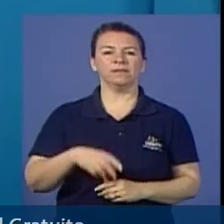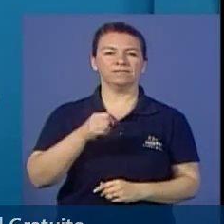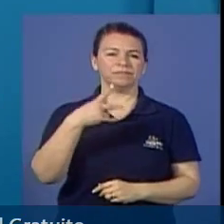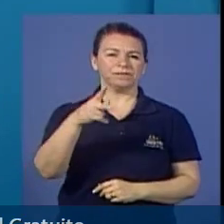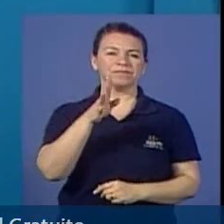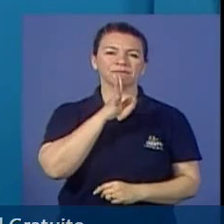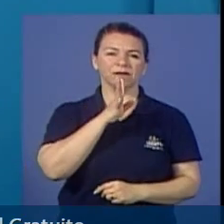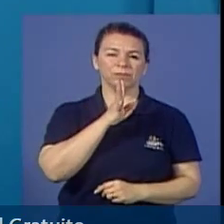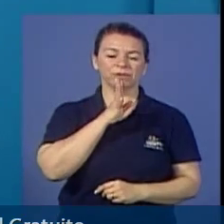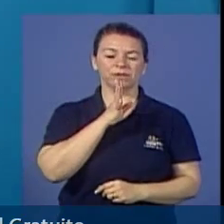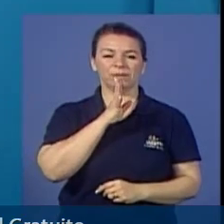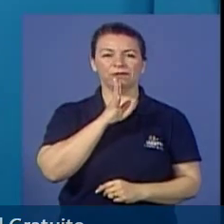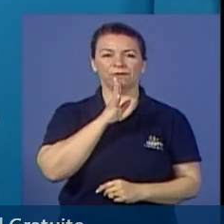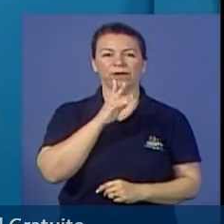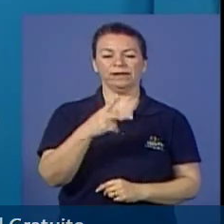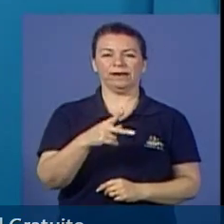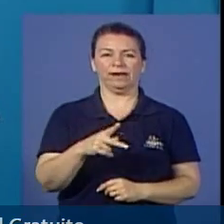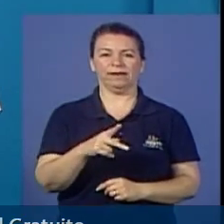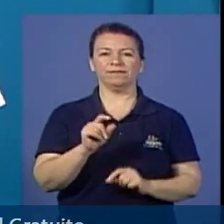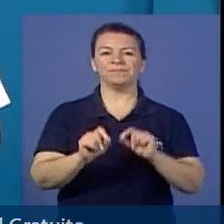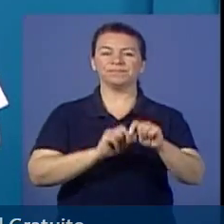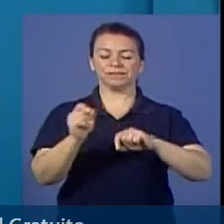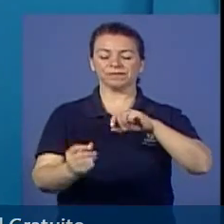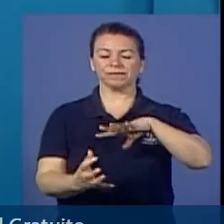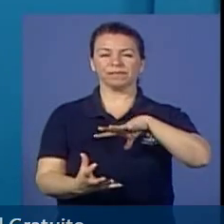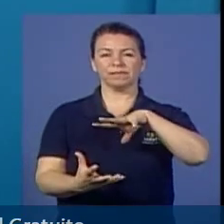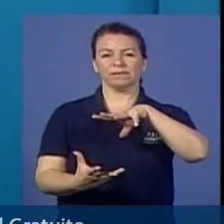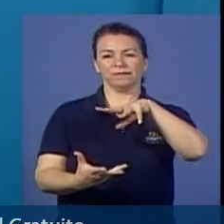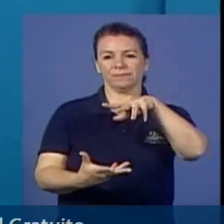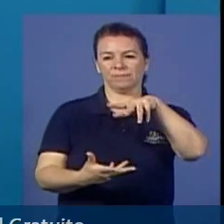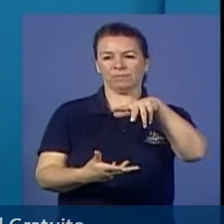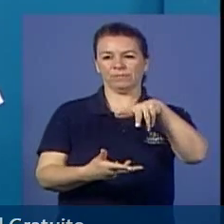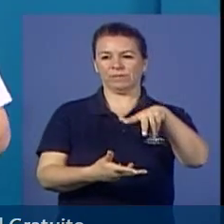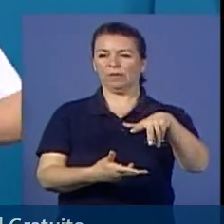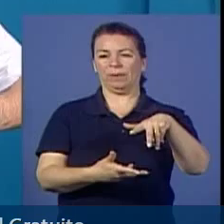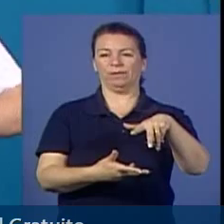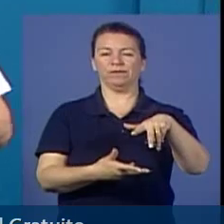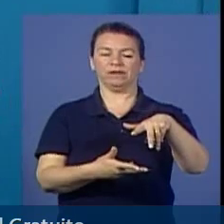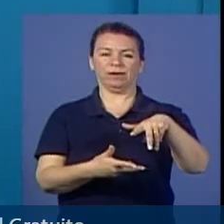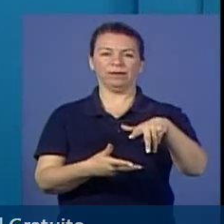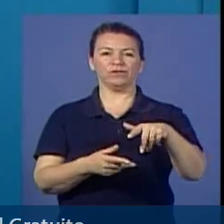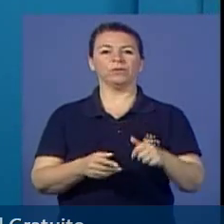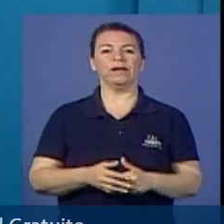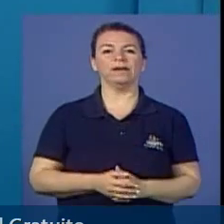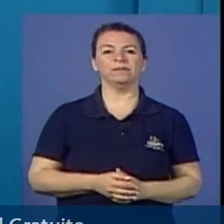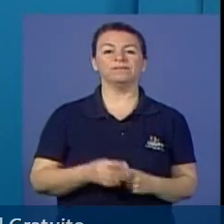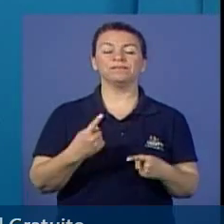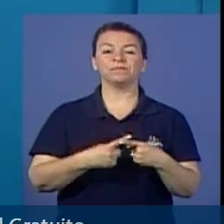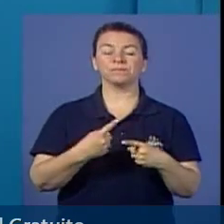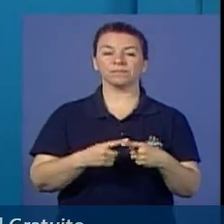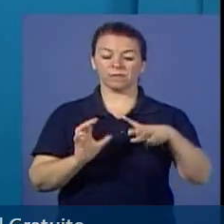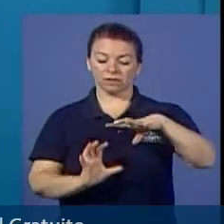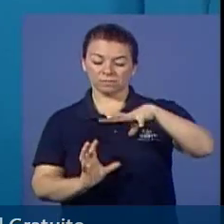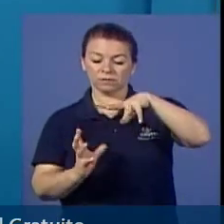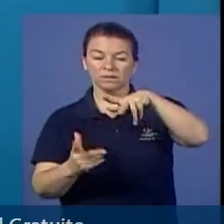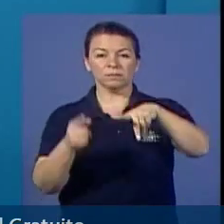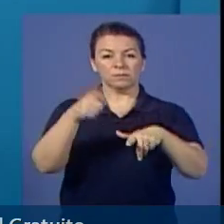reconhece. E de onde saiu esse mapa? Do século XIX. E da ideia